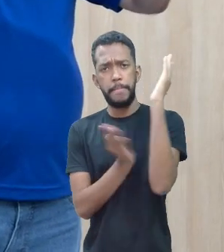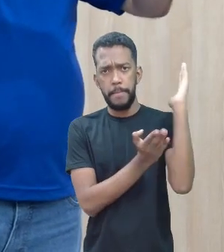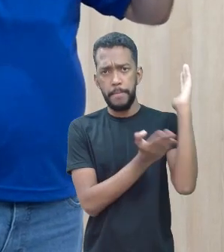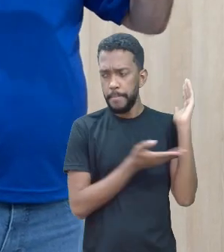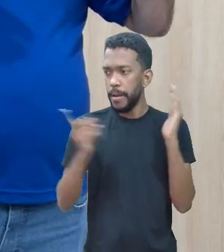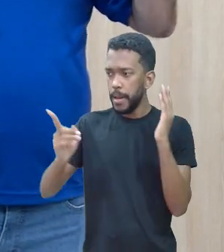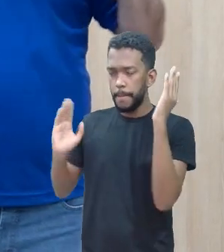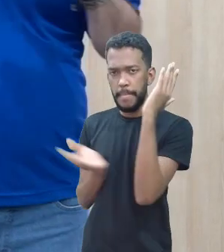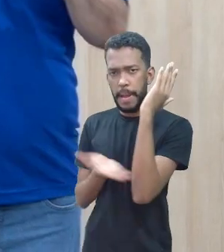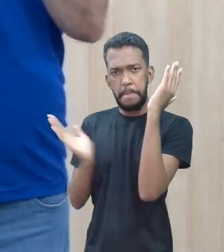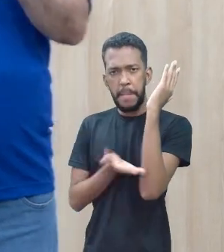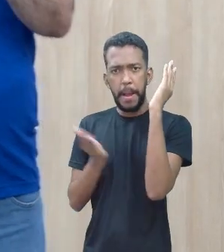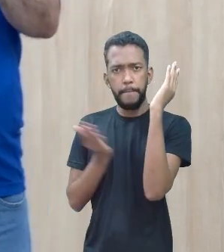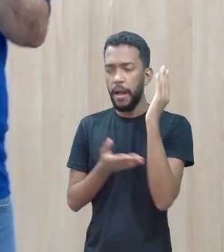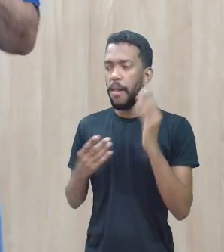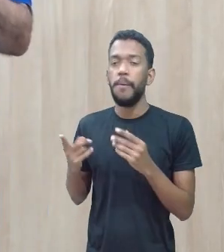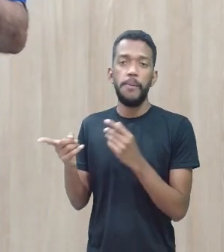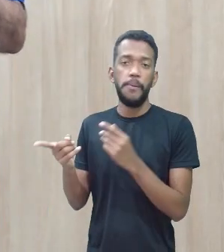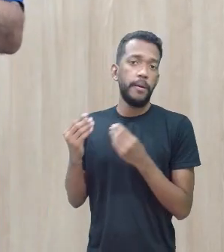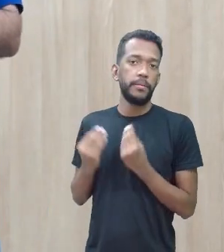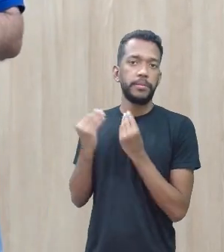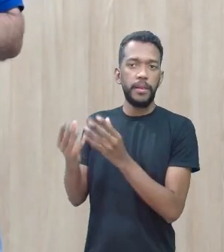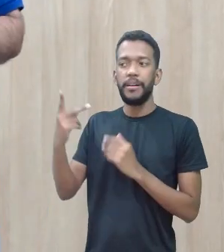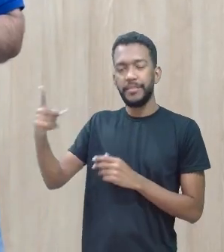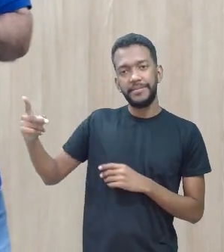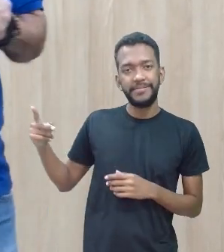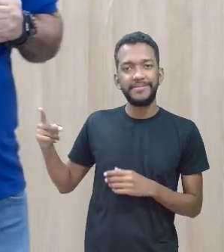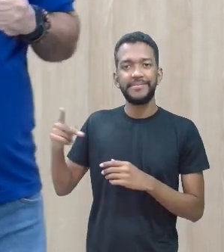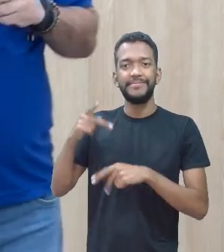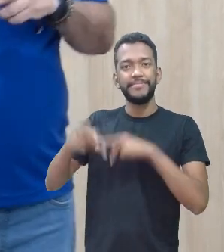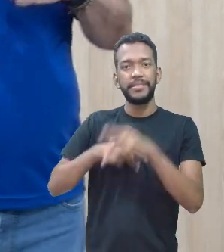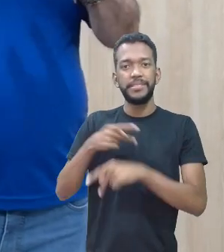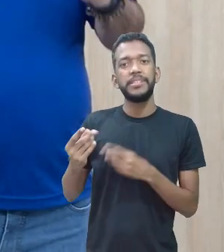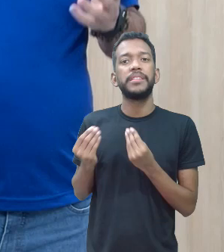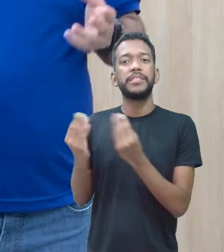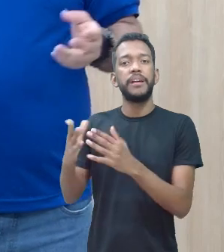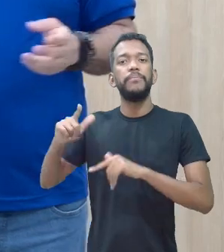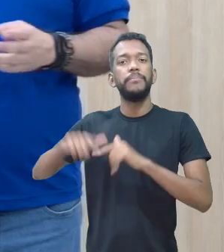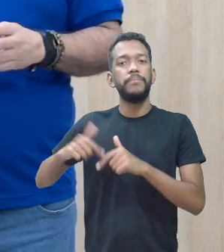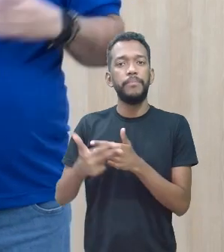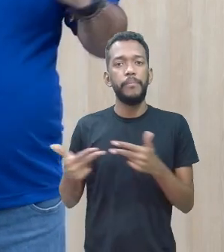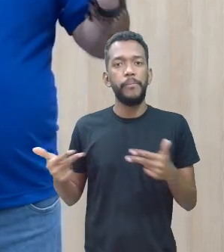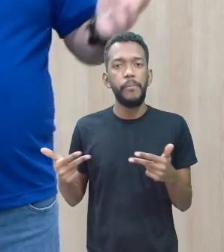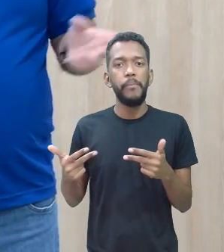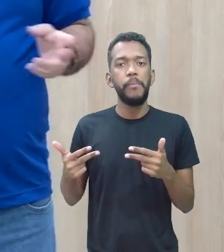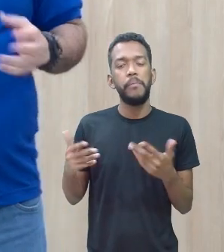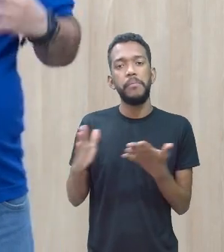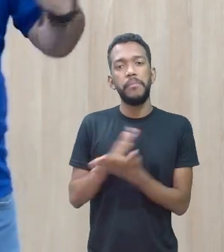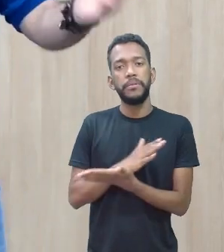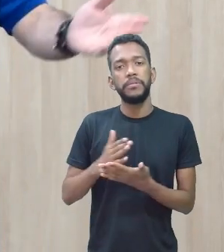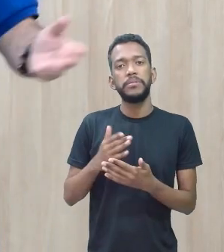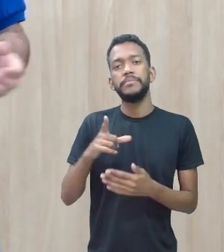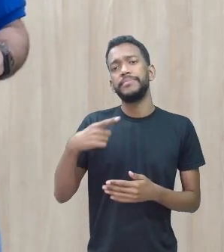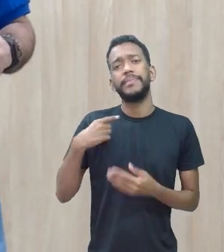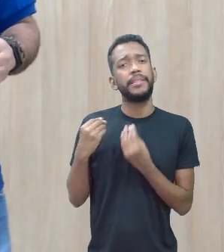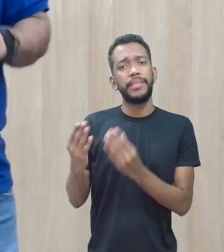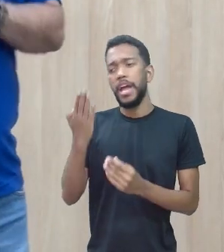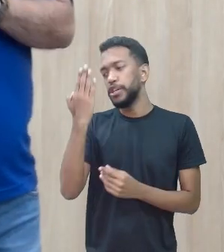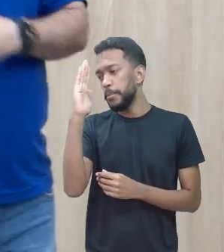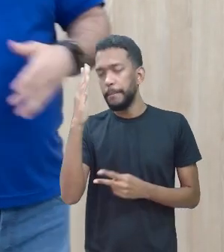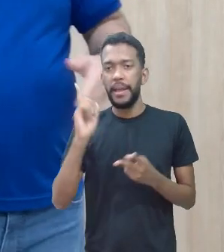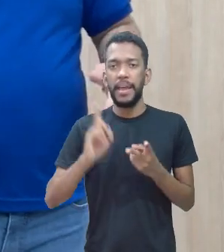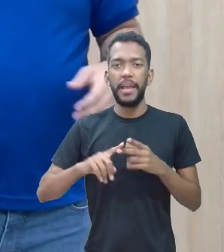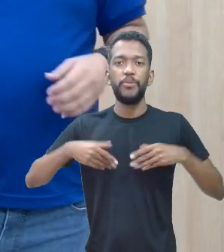e eles davam, para que esses indígenas fizessem isso, algumas bugigangas, né, espelho,